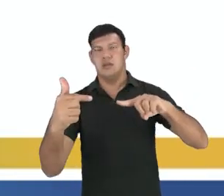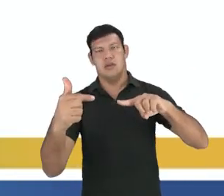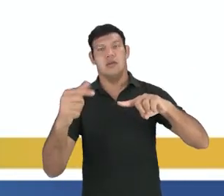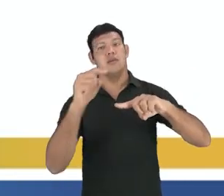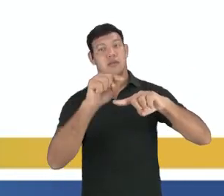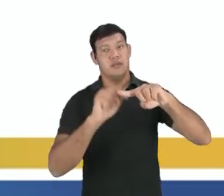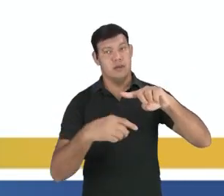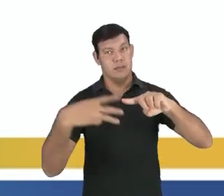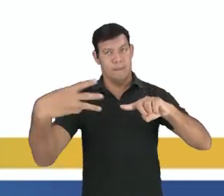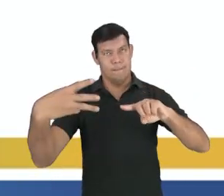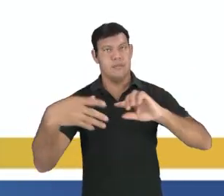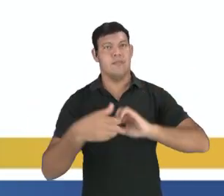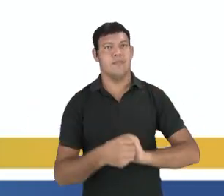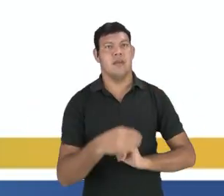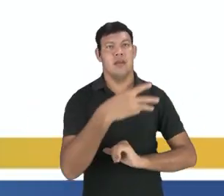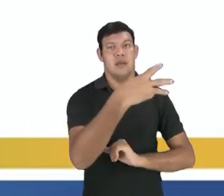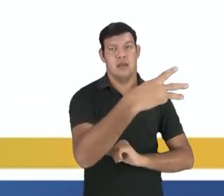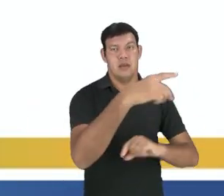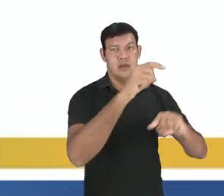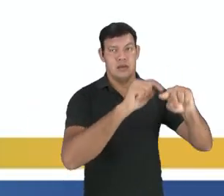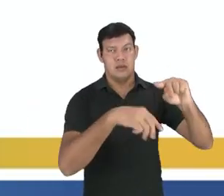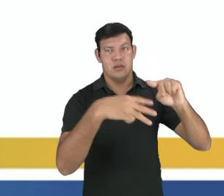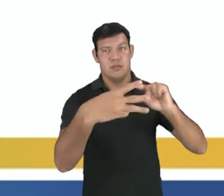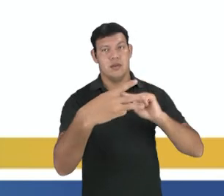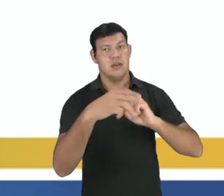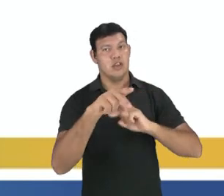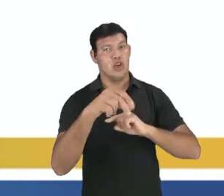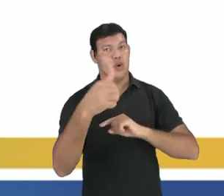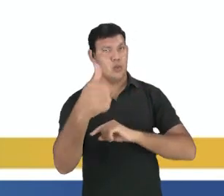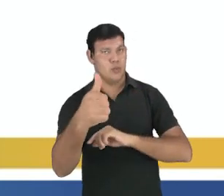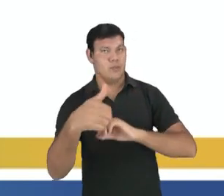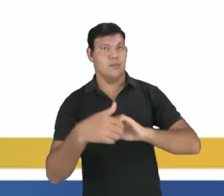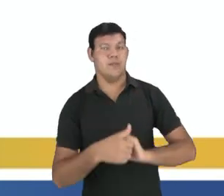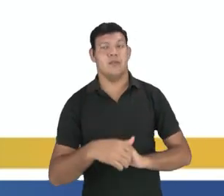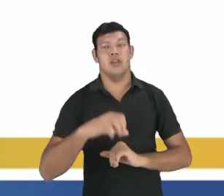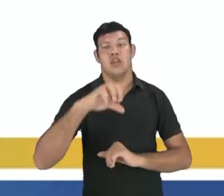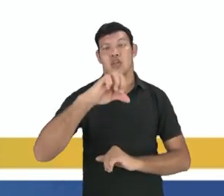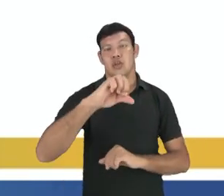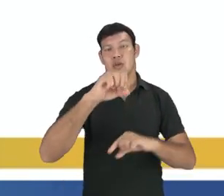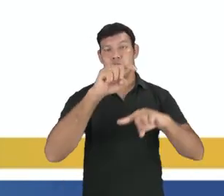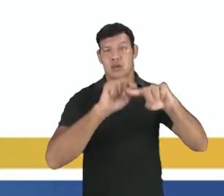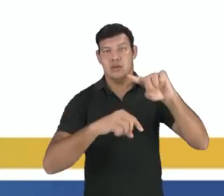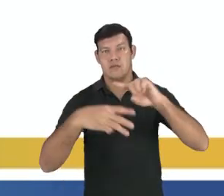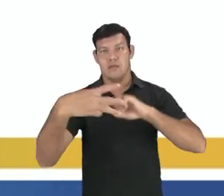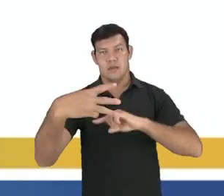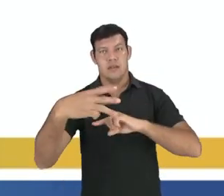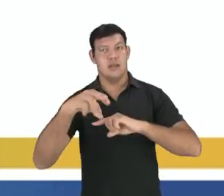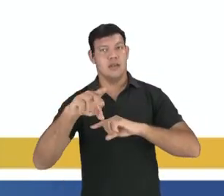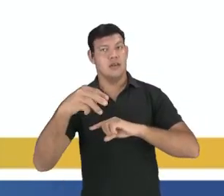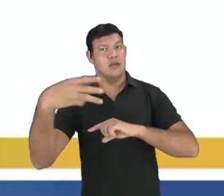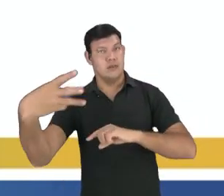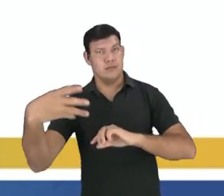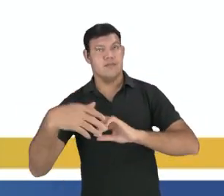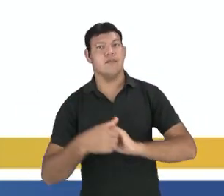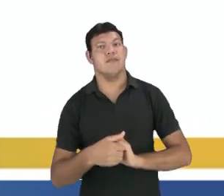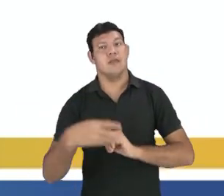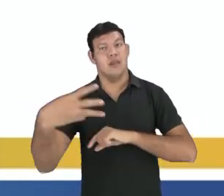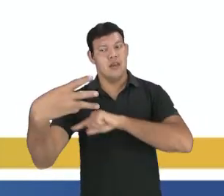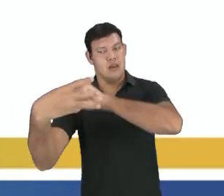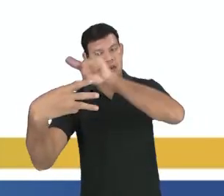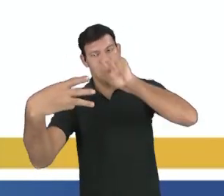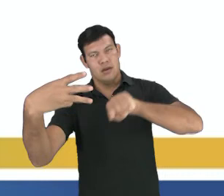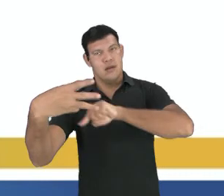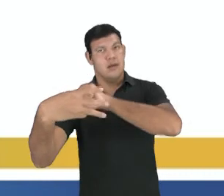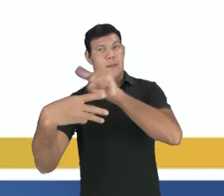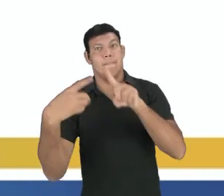3. Ó. 3 dividido para 3 resulta 1. E 9 dividido para 3, 3. Destaquei o